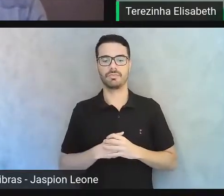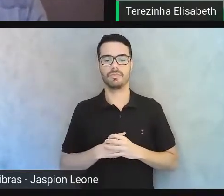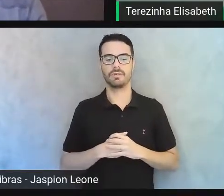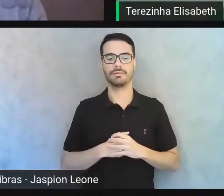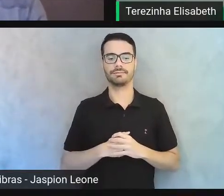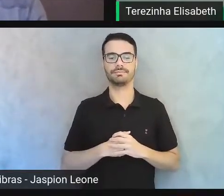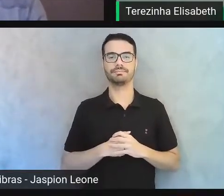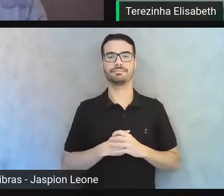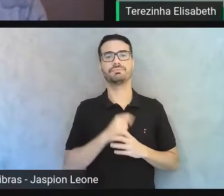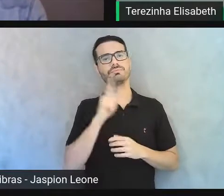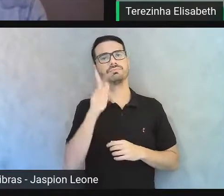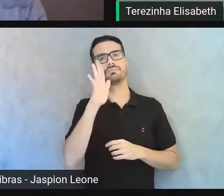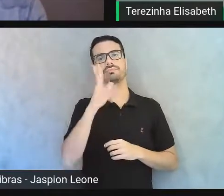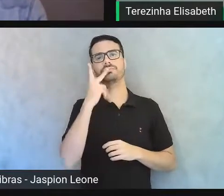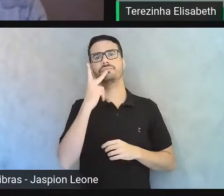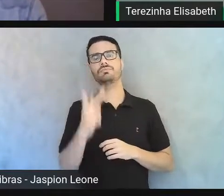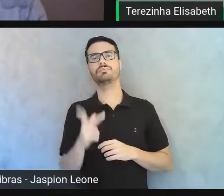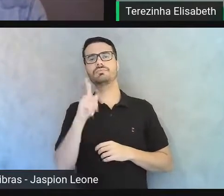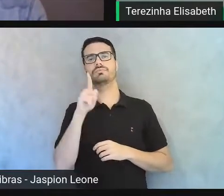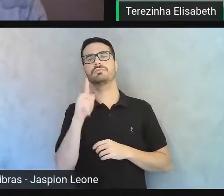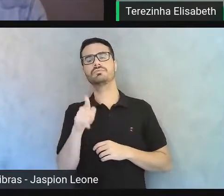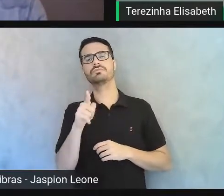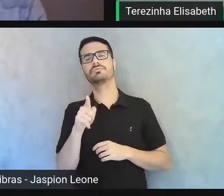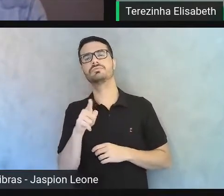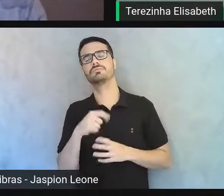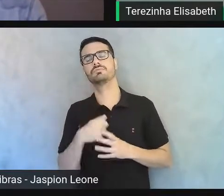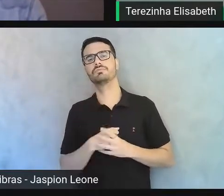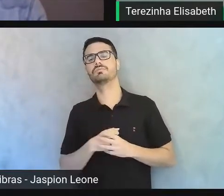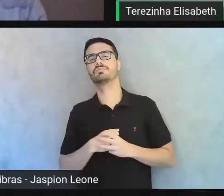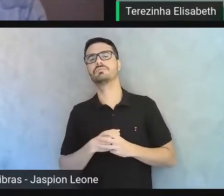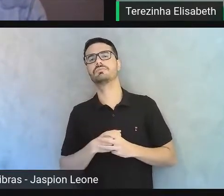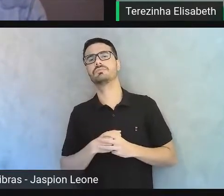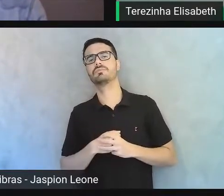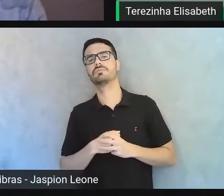falou inicialmente